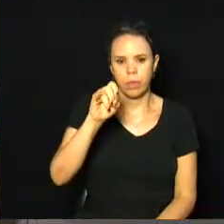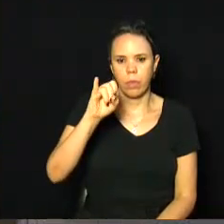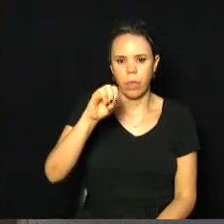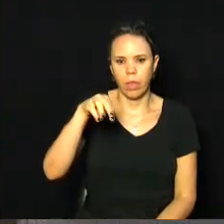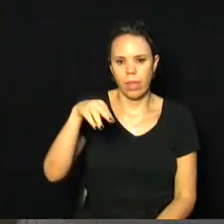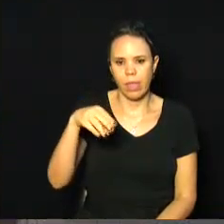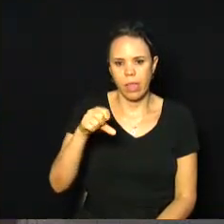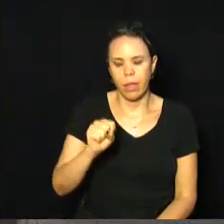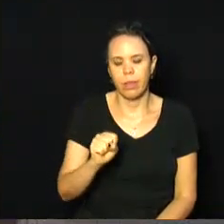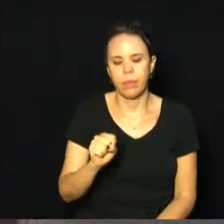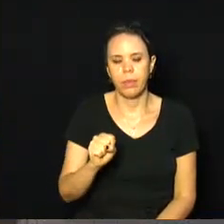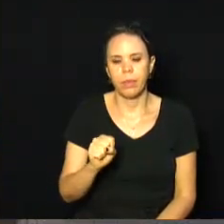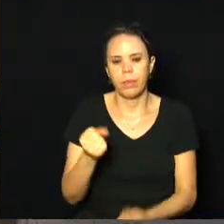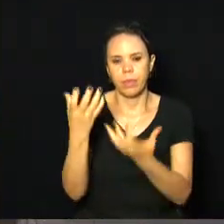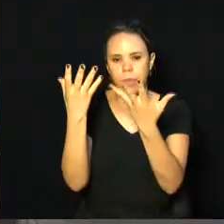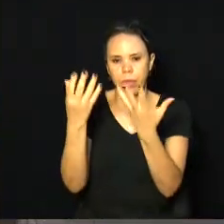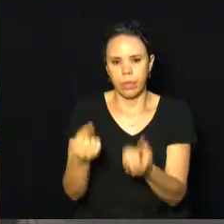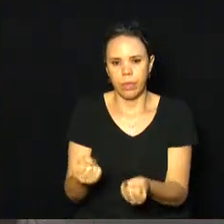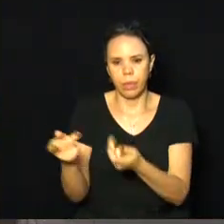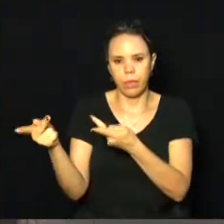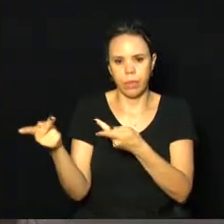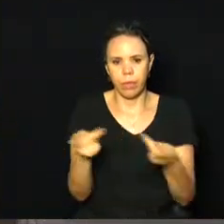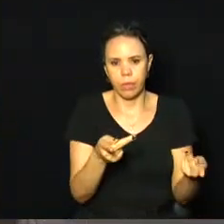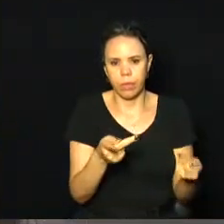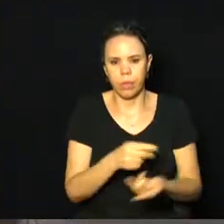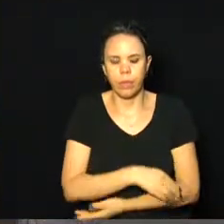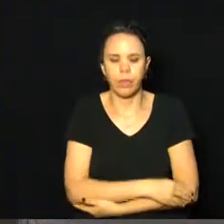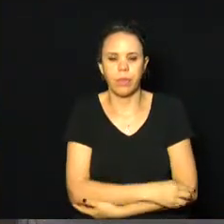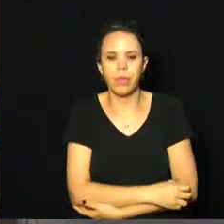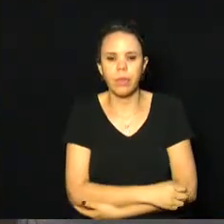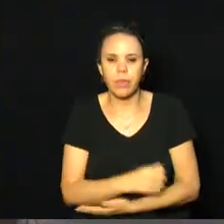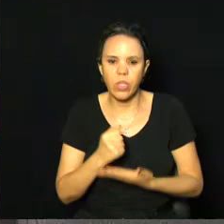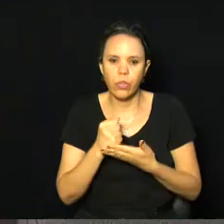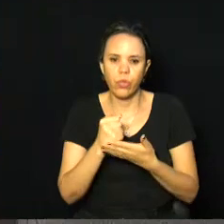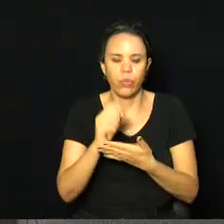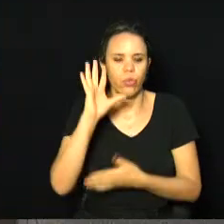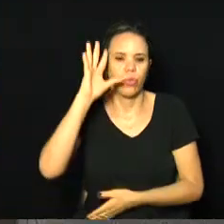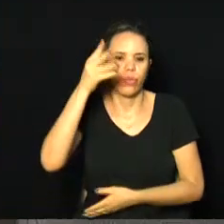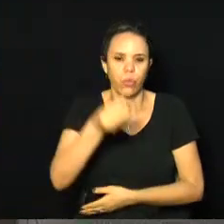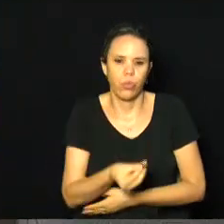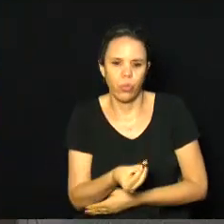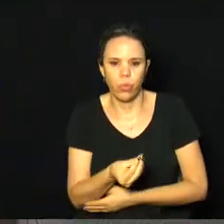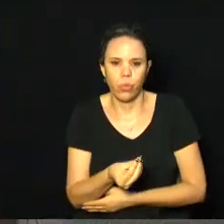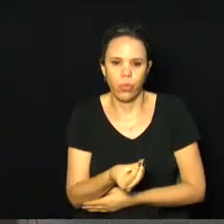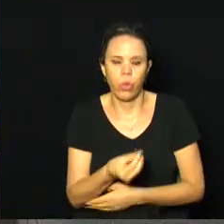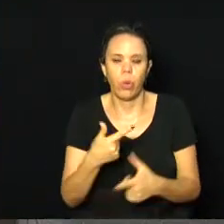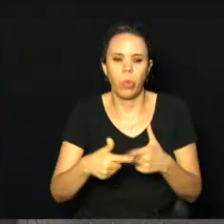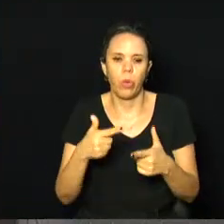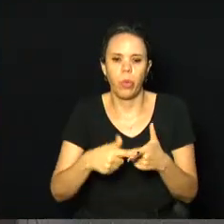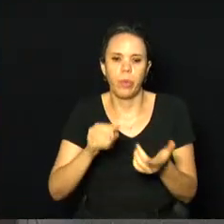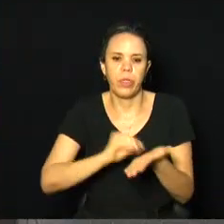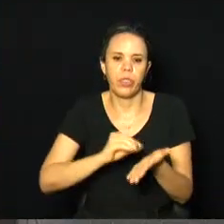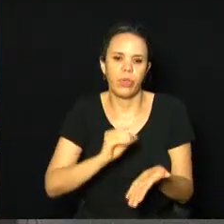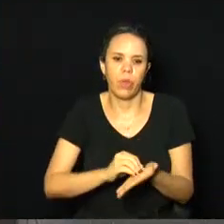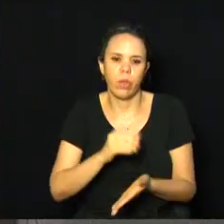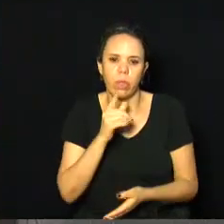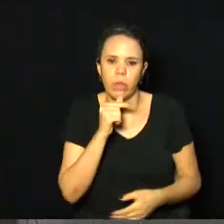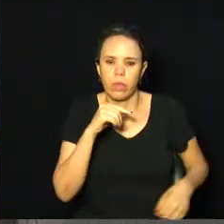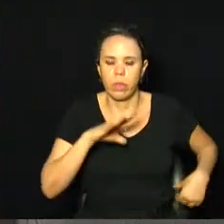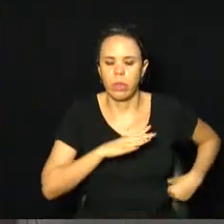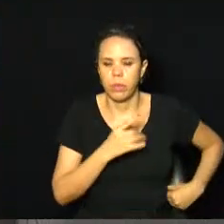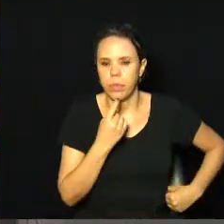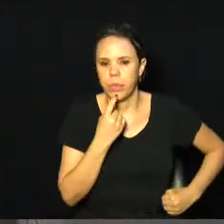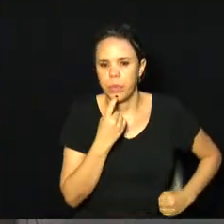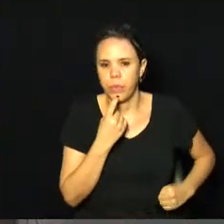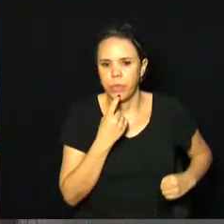que prontamente aceitou o convite para ajudar a gente a entender a crise hídrica na cidade de